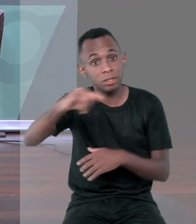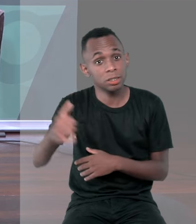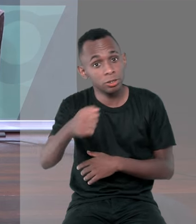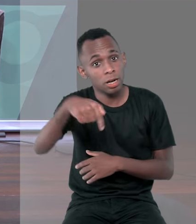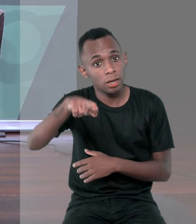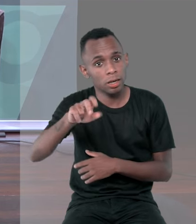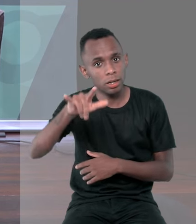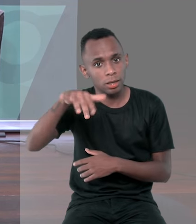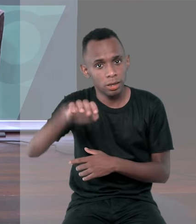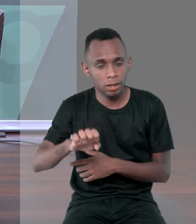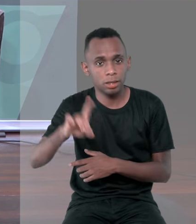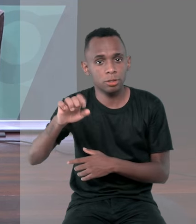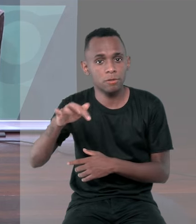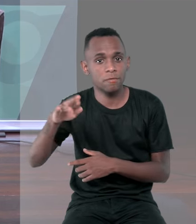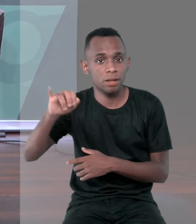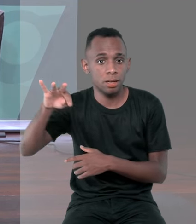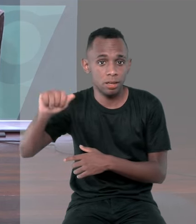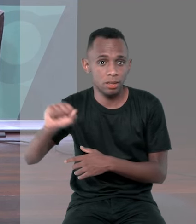Jaqueline de Freitas Veloso.